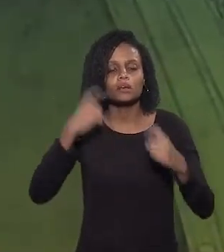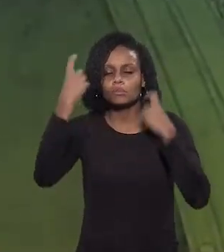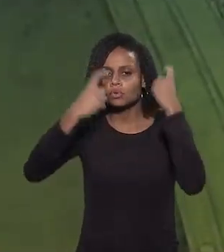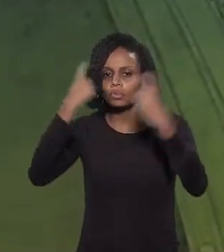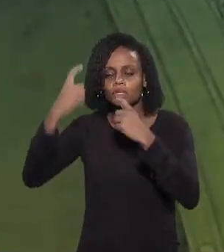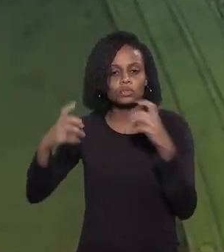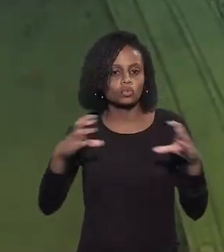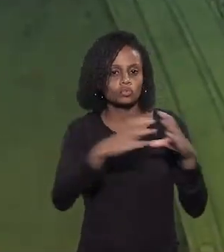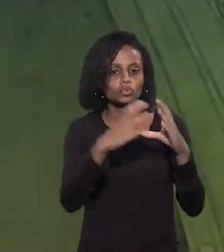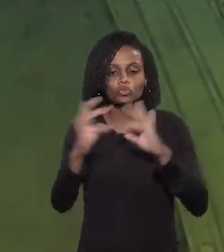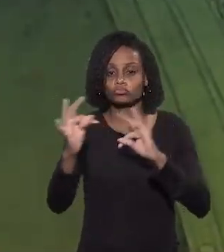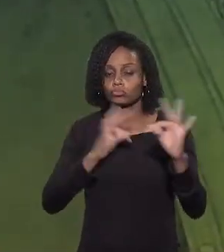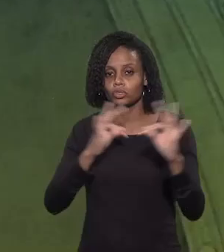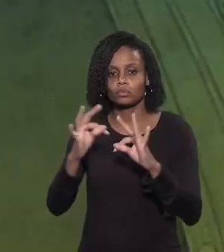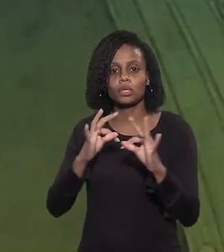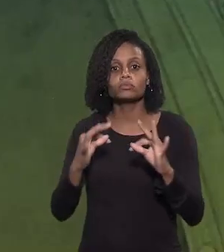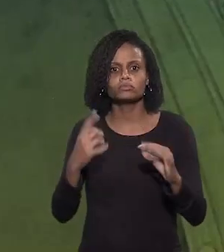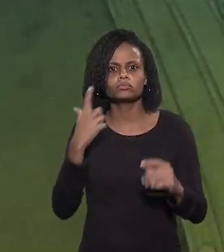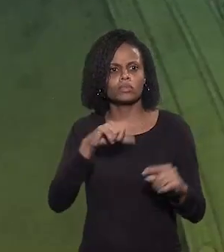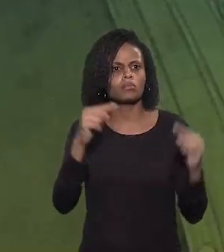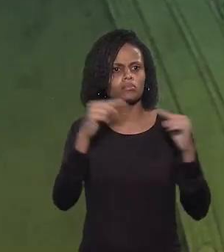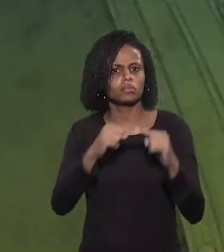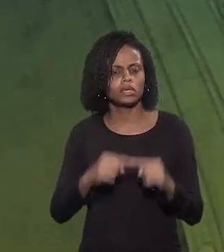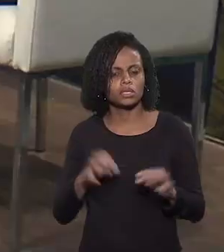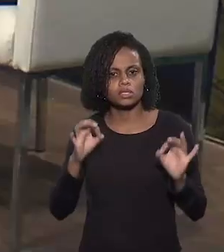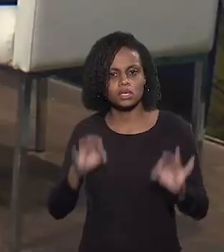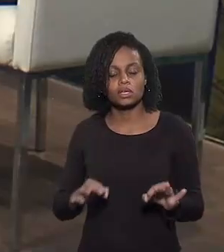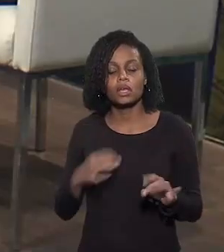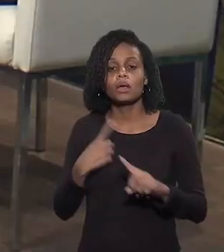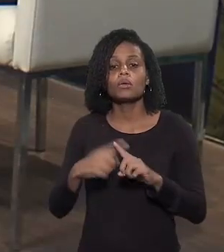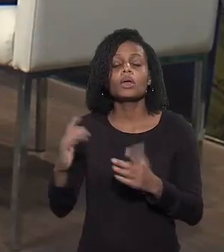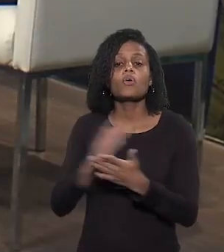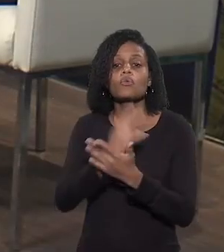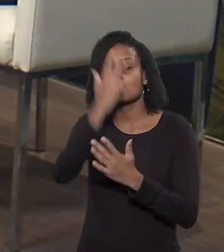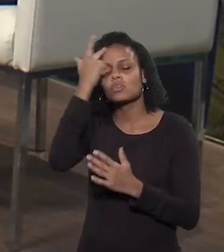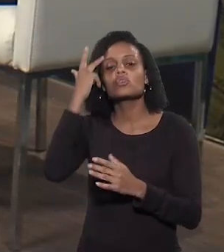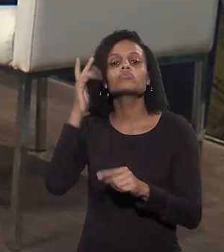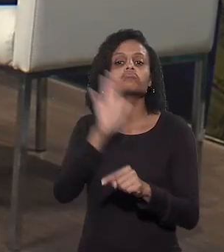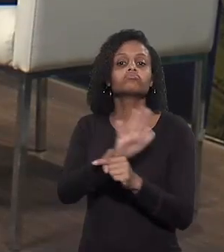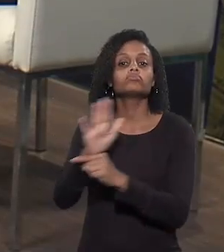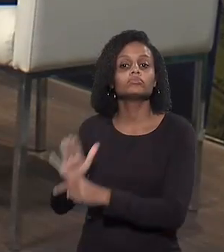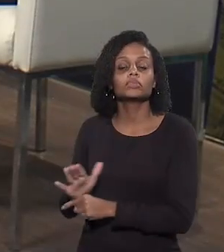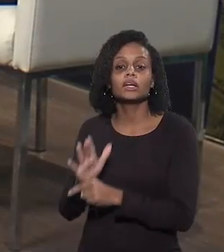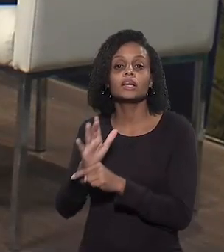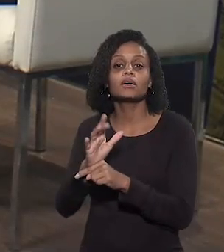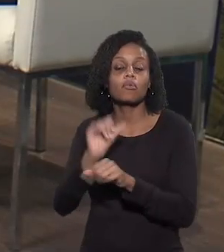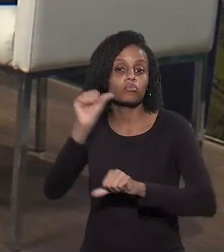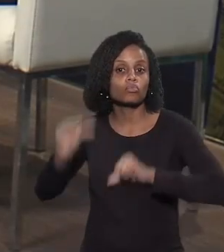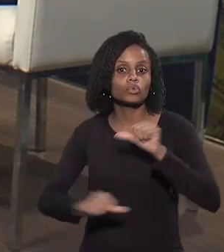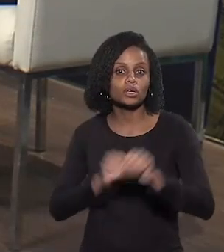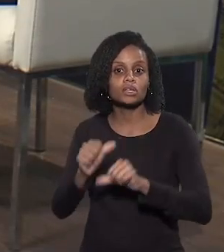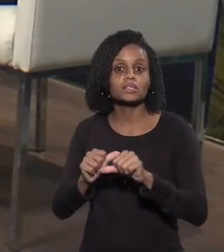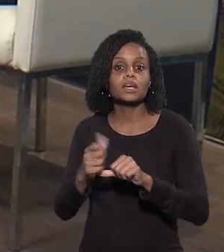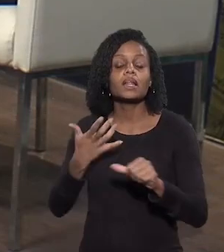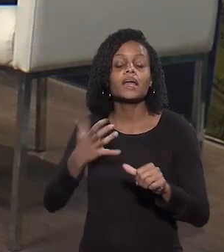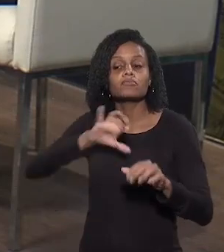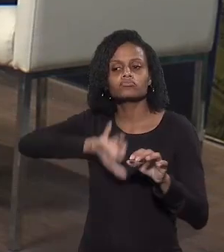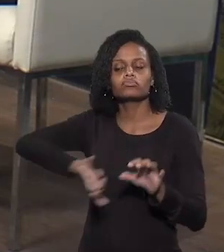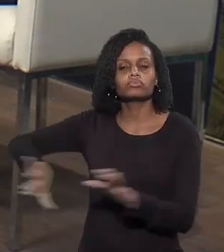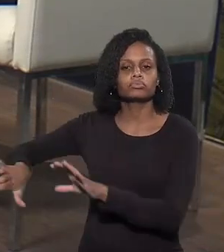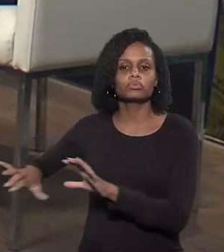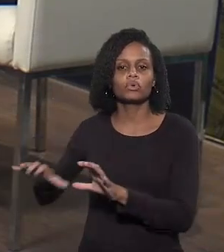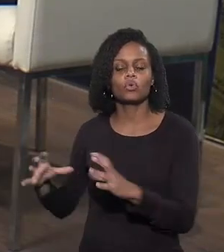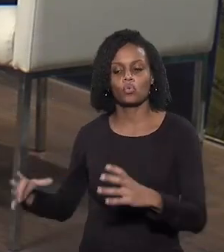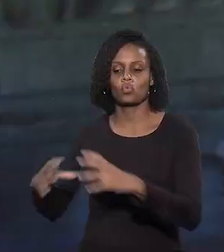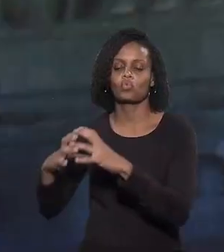preocupação que as comunidades terapêuticas garantam. Sim, é por isso que muitas vezes quem defende a reforma tenta excluir a comunidade, porque não entendeu